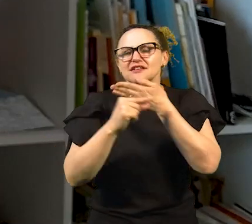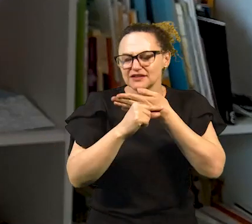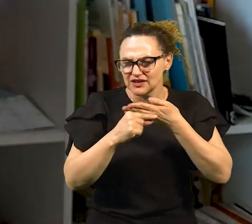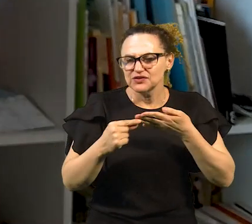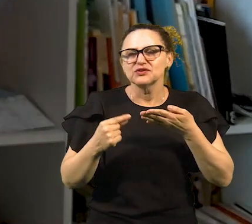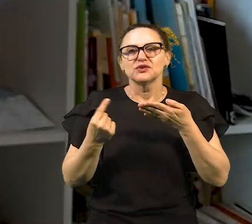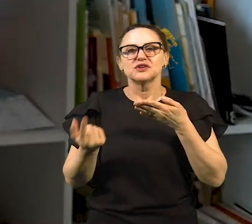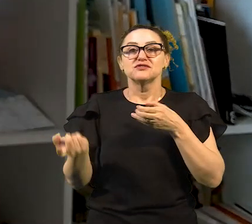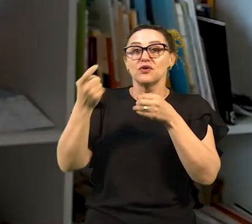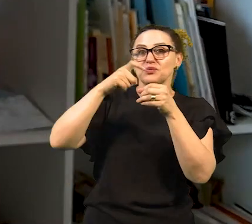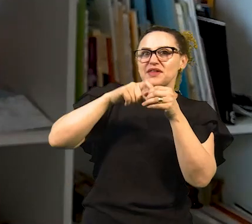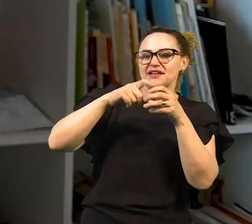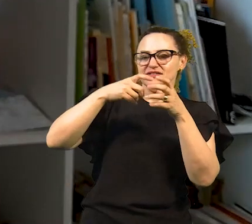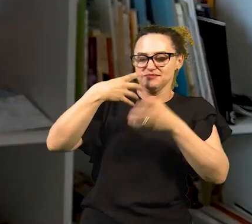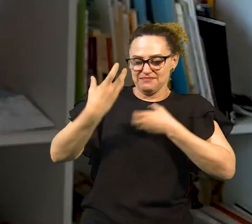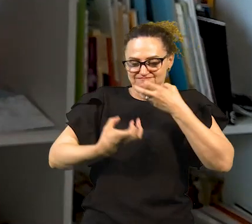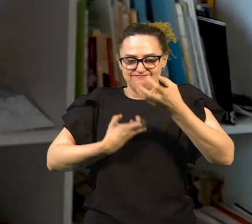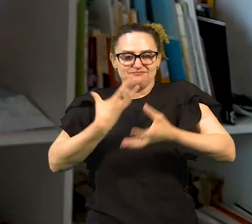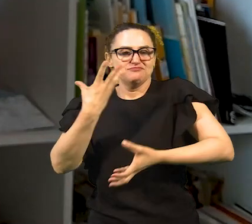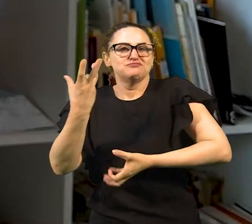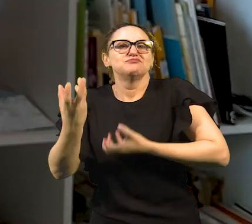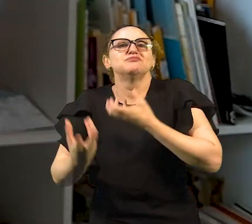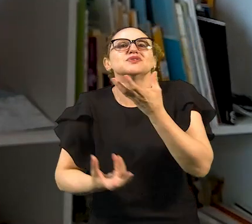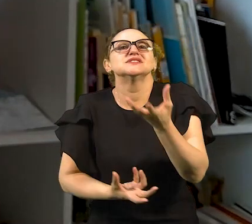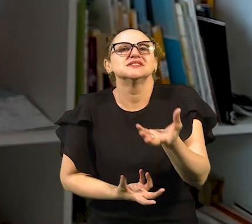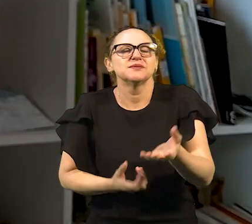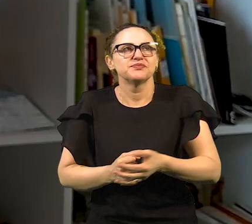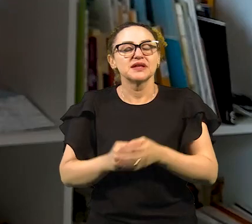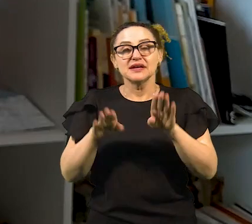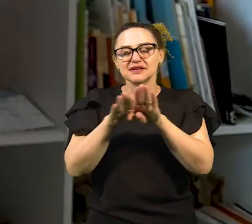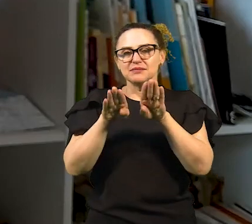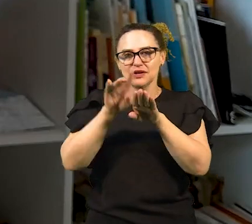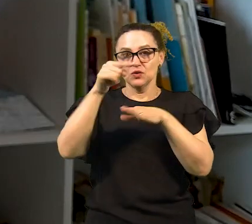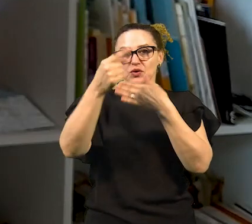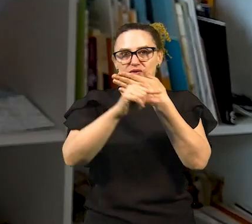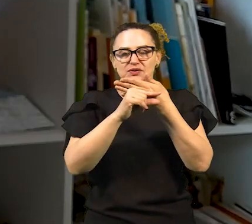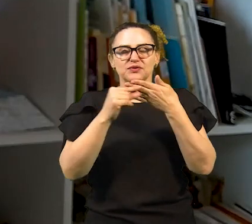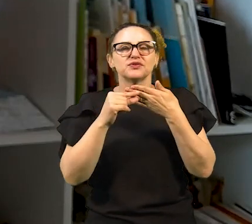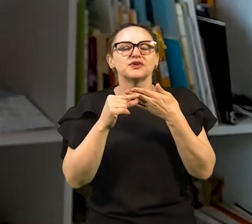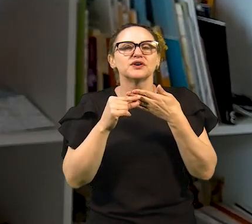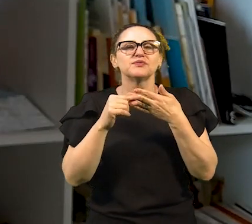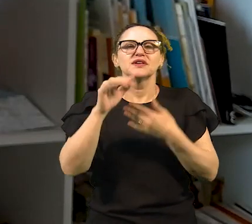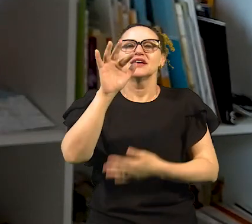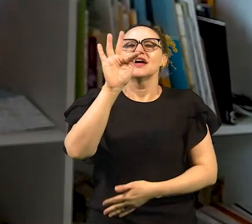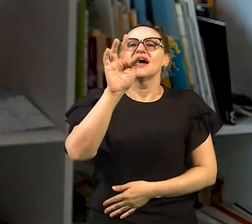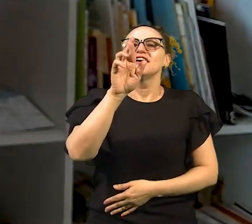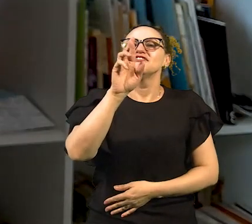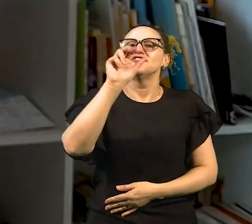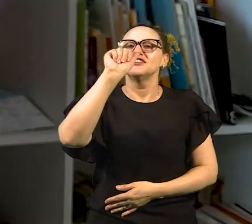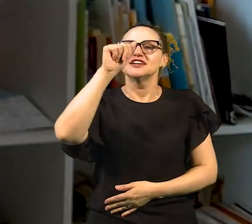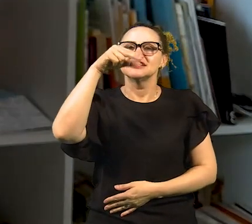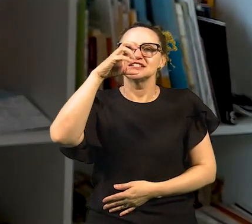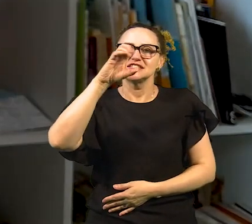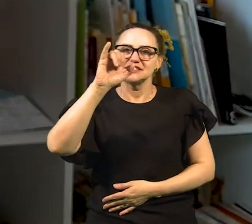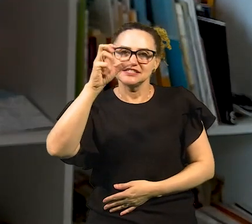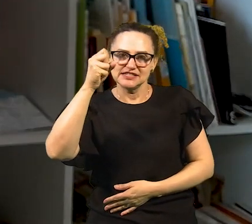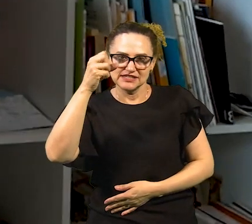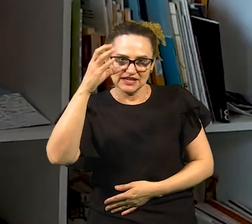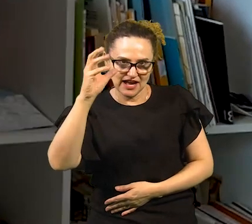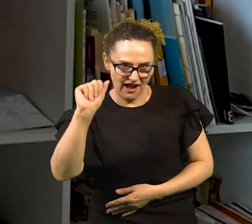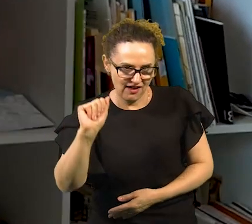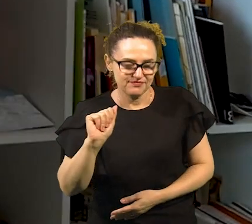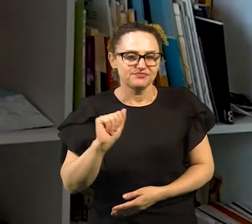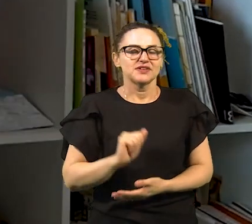para a poesia. Outra poeta que eu destaco do parnasianismo é a Francisca Júlia, que ela também vai trazer essa